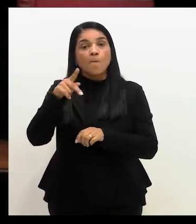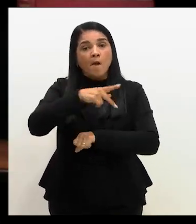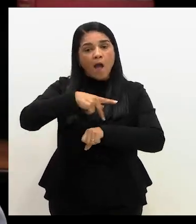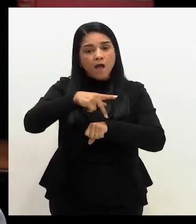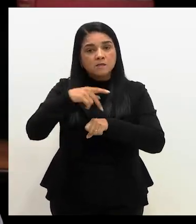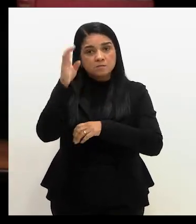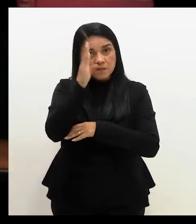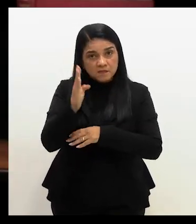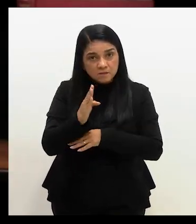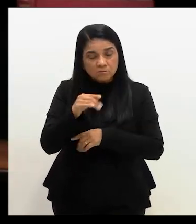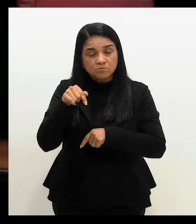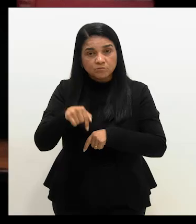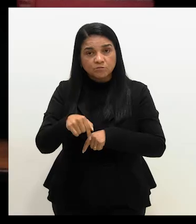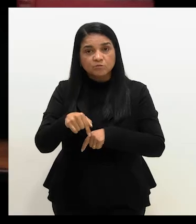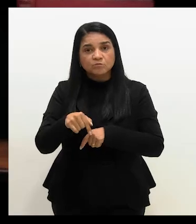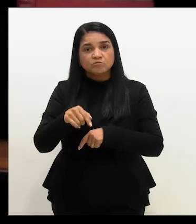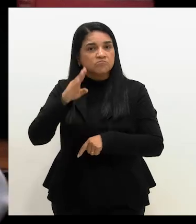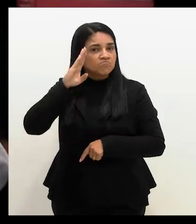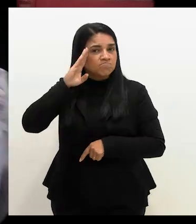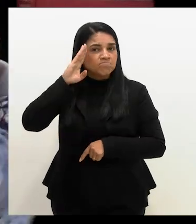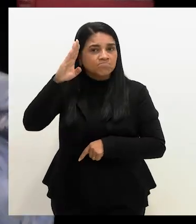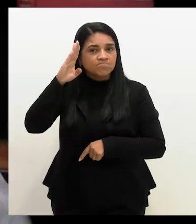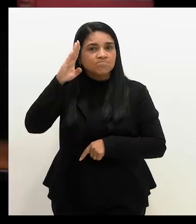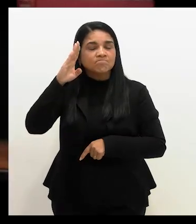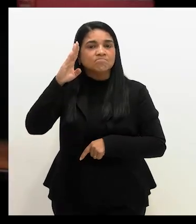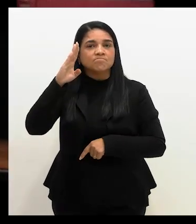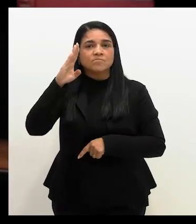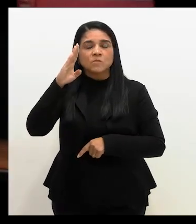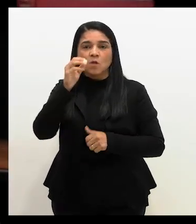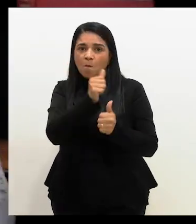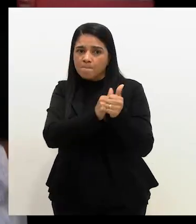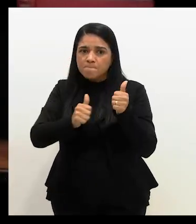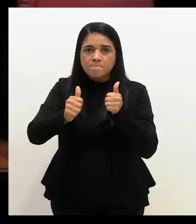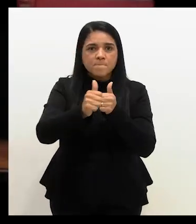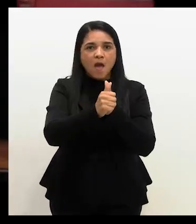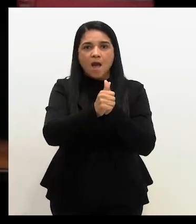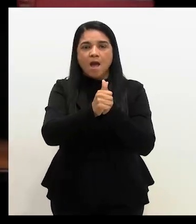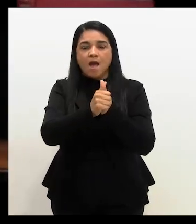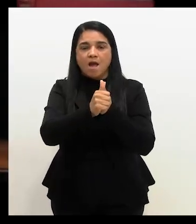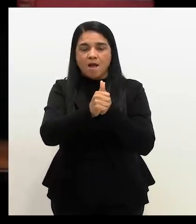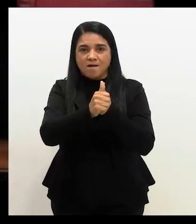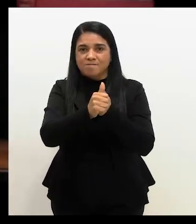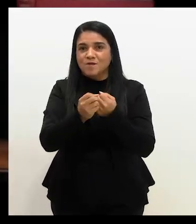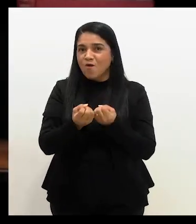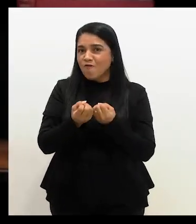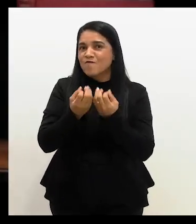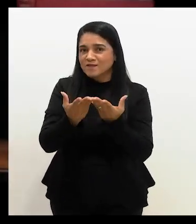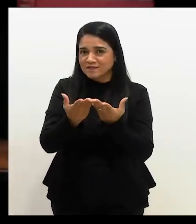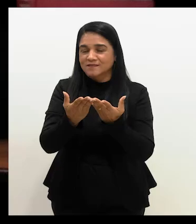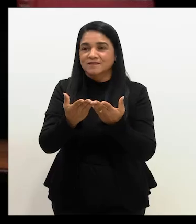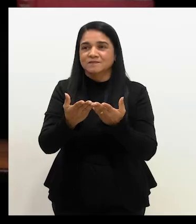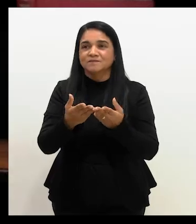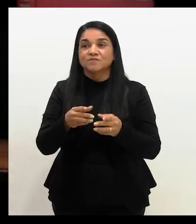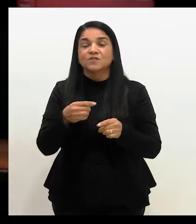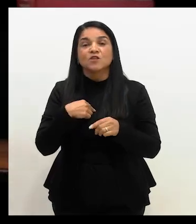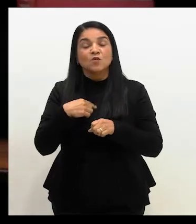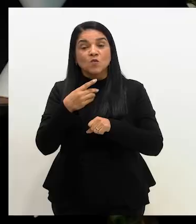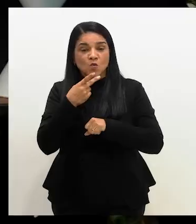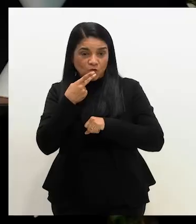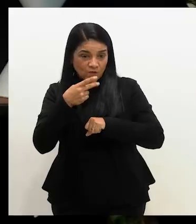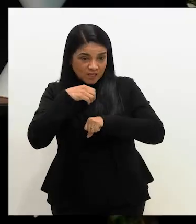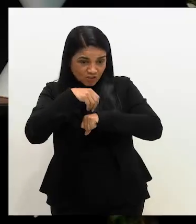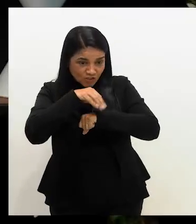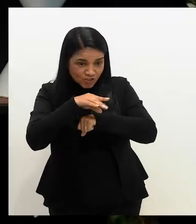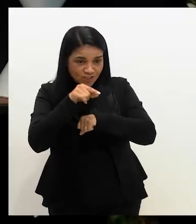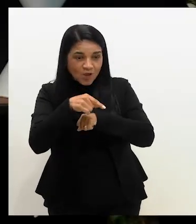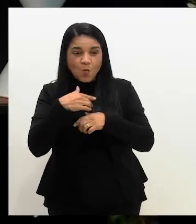né? É um dos países que está na crista da onda, assim, do que a gente tem para oferecer. Quando eu me referi